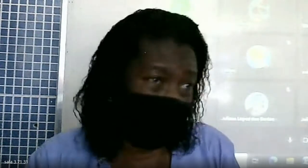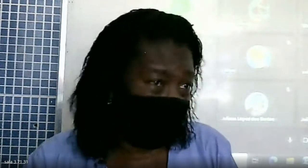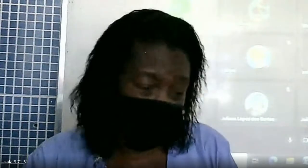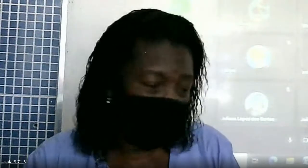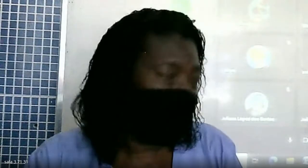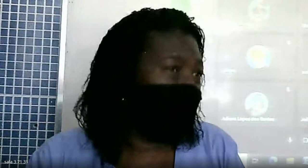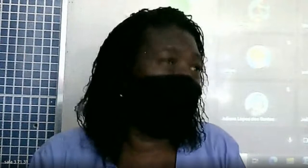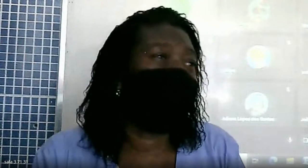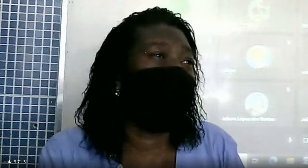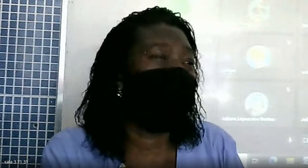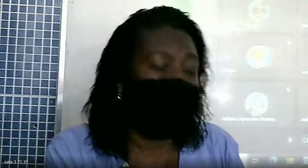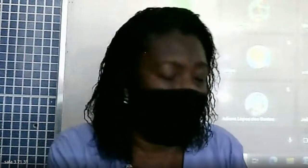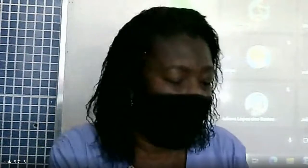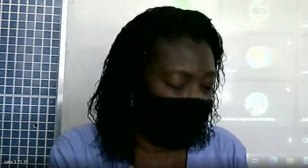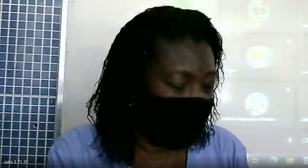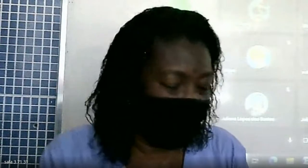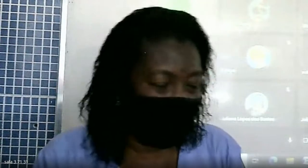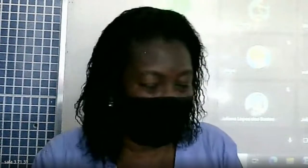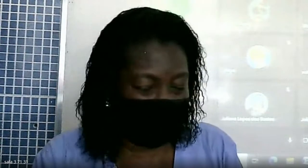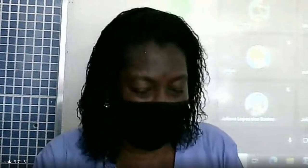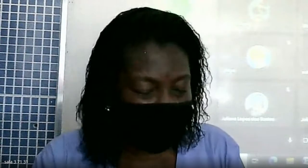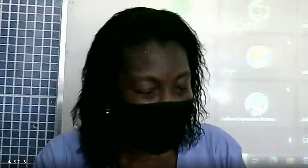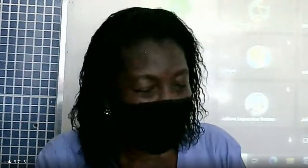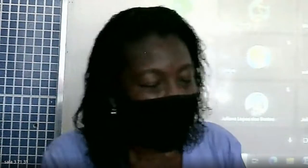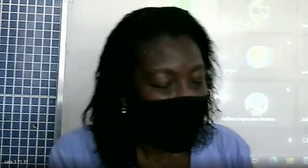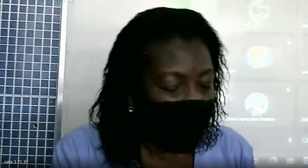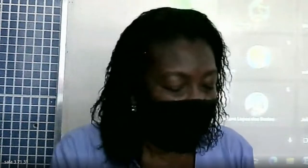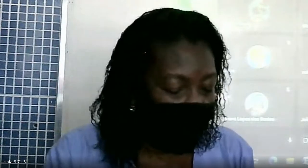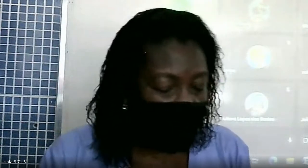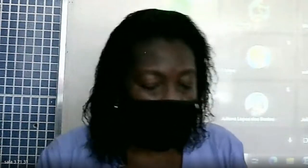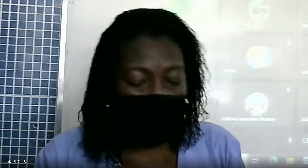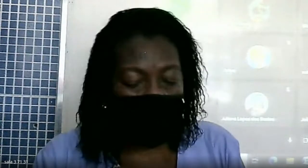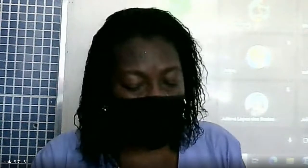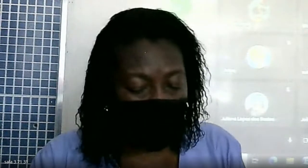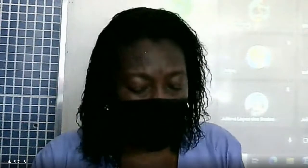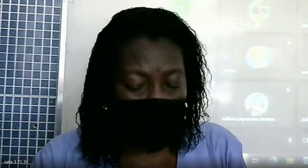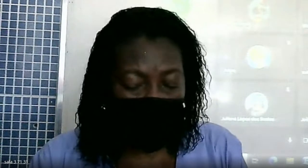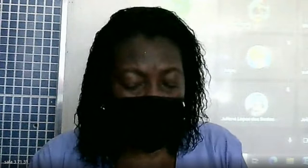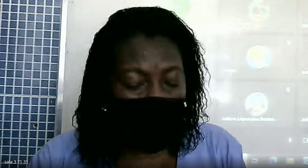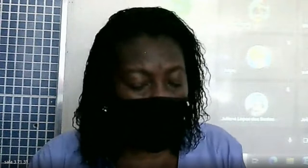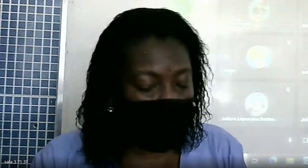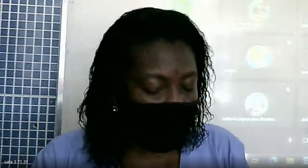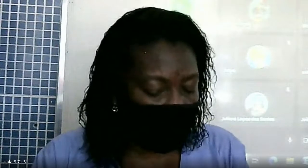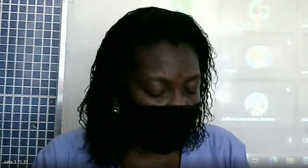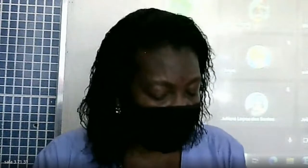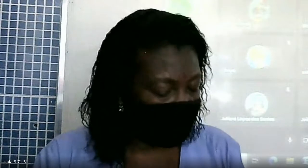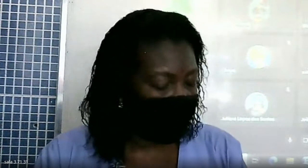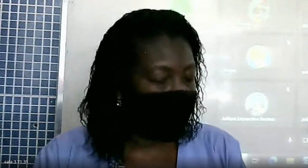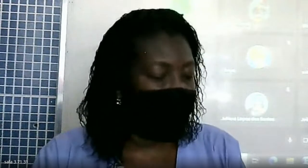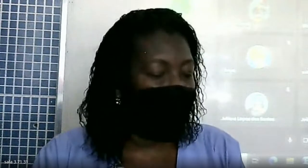2019. Ah, como é que eu vou lembrar, meu bem? Bom, Aí, gente, para a gente concluir